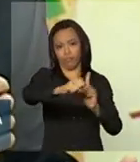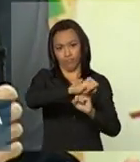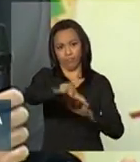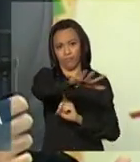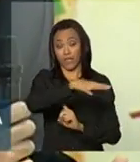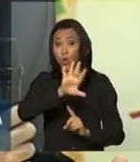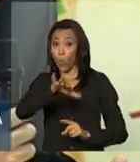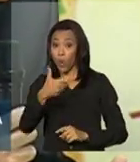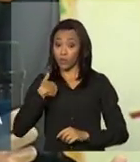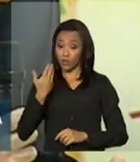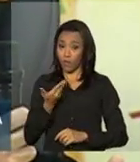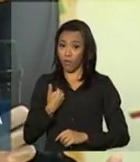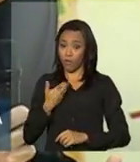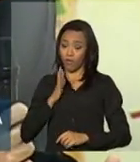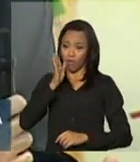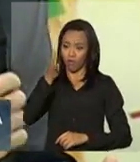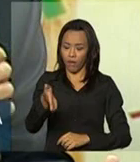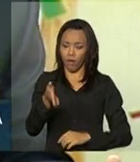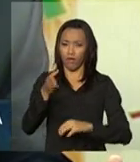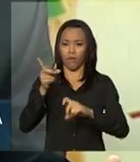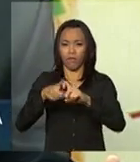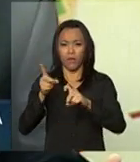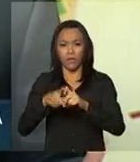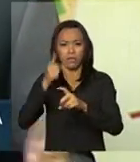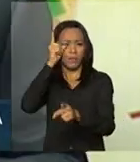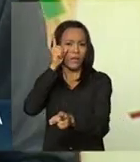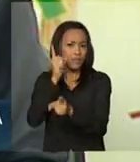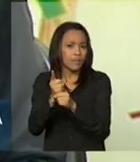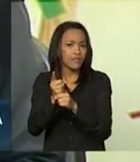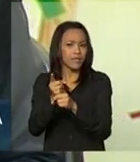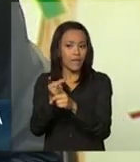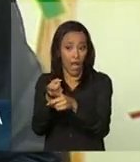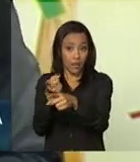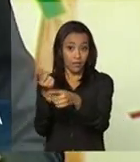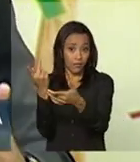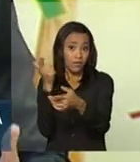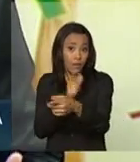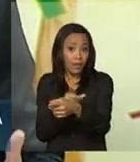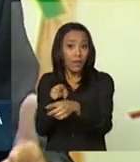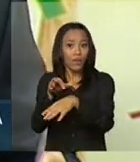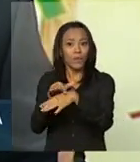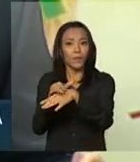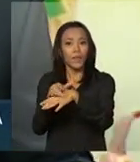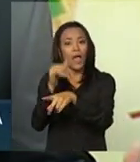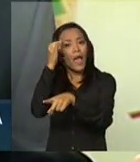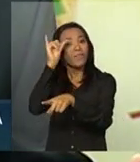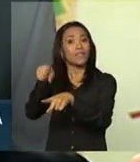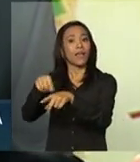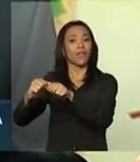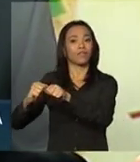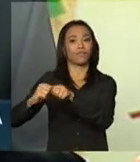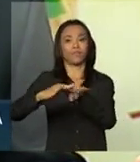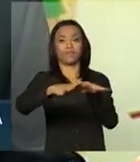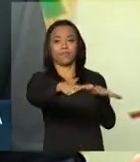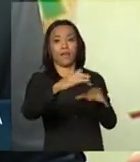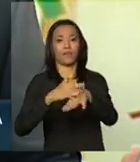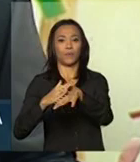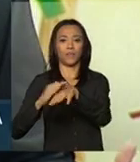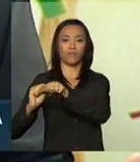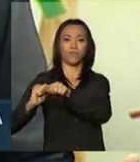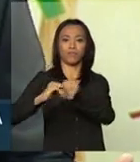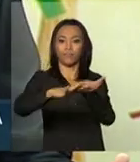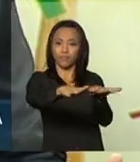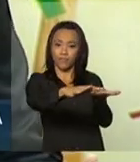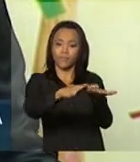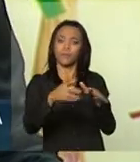e tratamos precocemente um usuário, nós estamos interrompendo a cadeia de transmissão da doença. Então, é